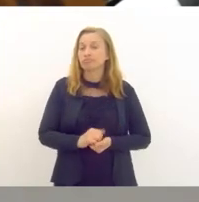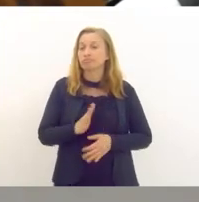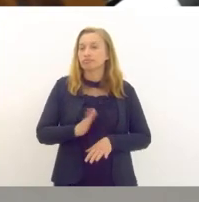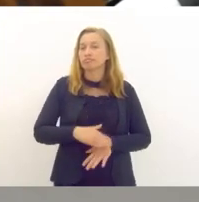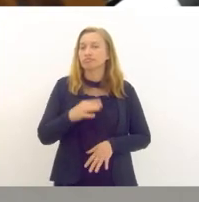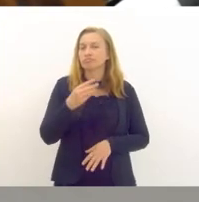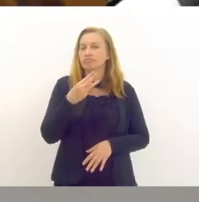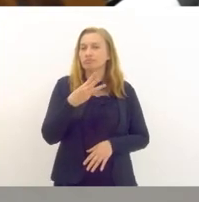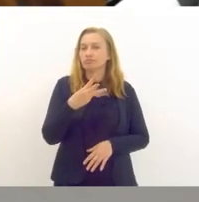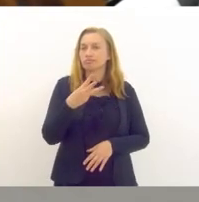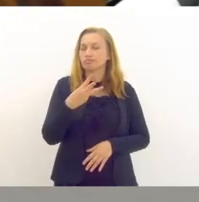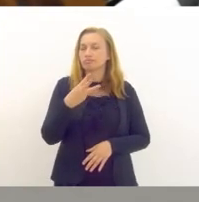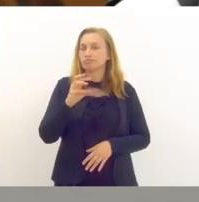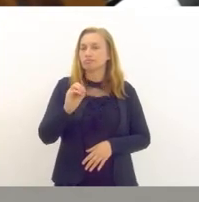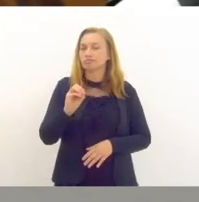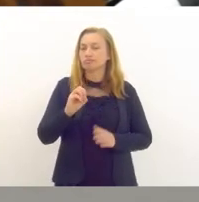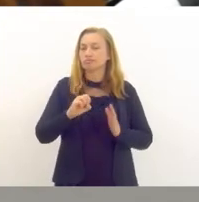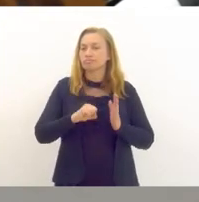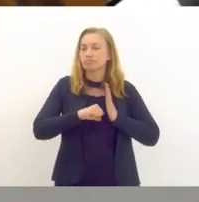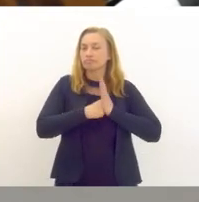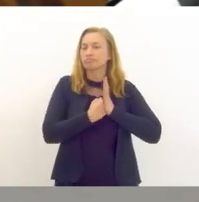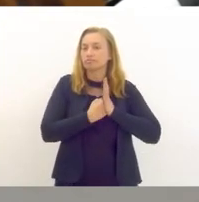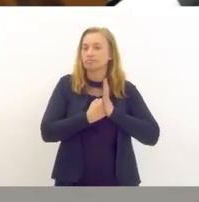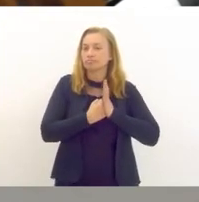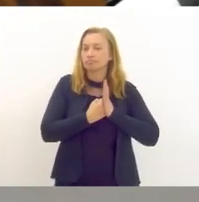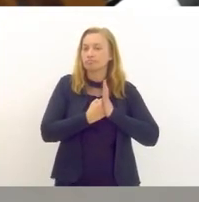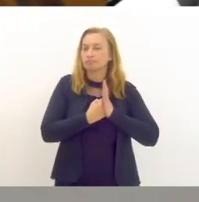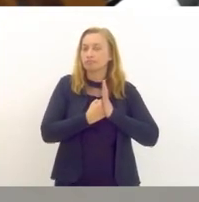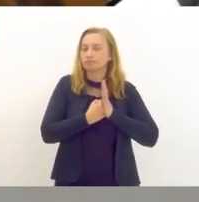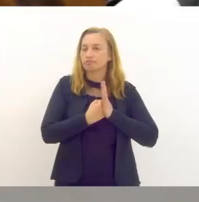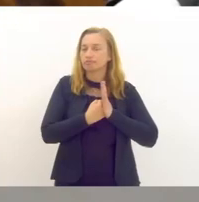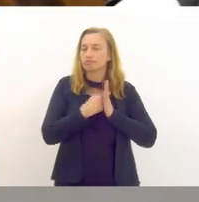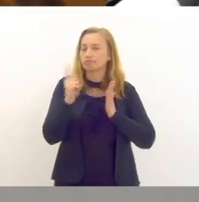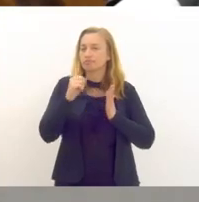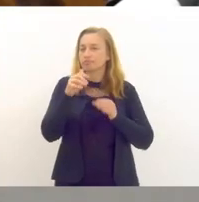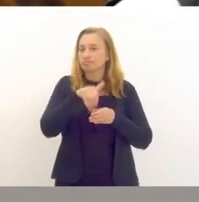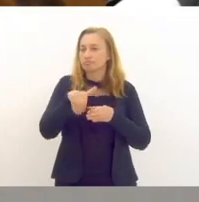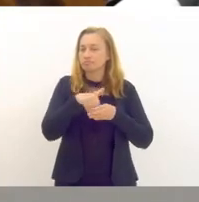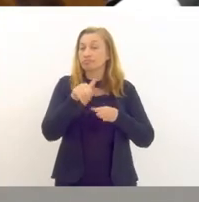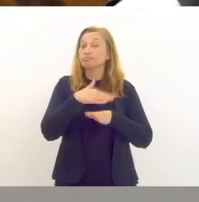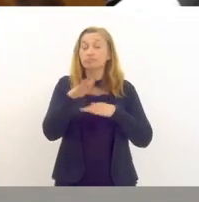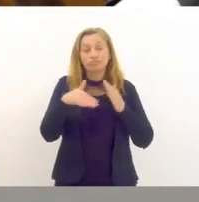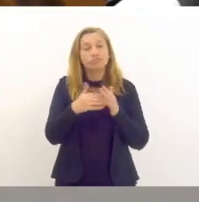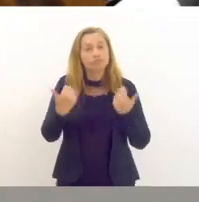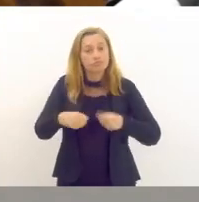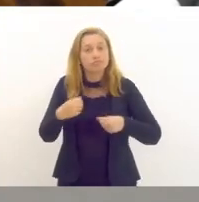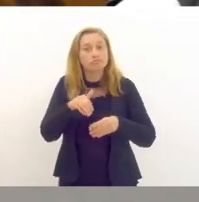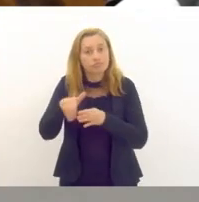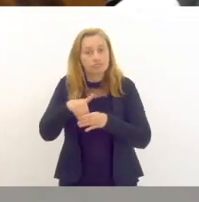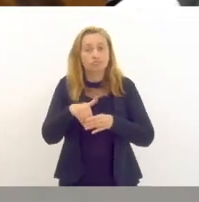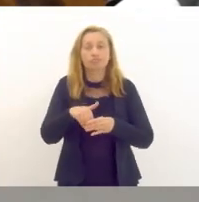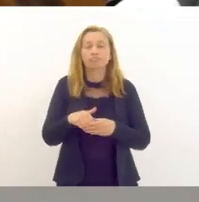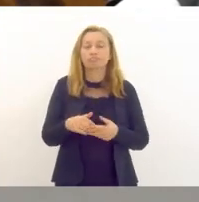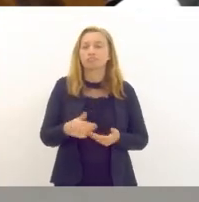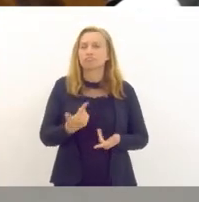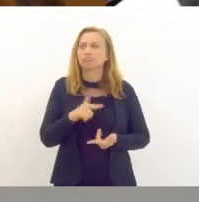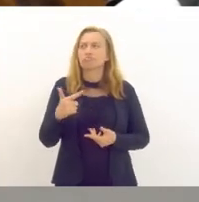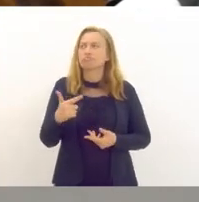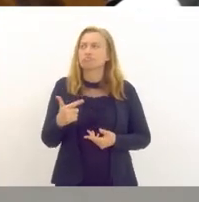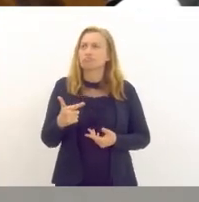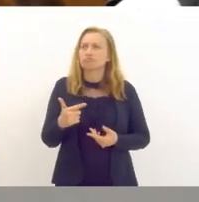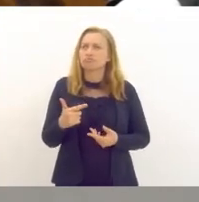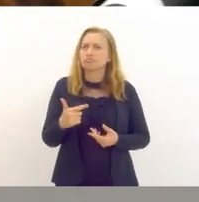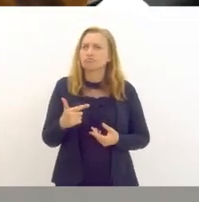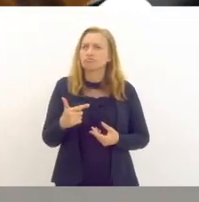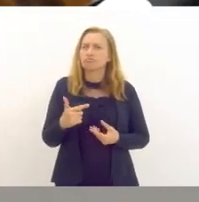mais de 30 vetos não votados e todos terão que ser votados porque não há mais para